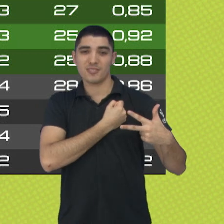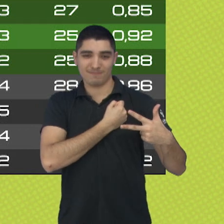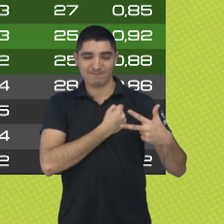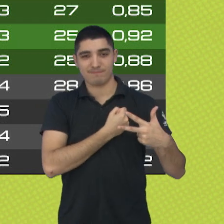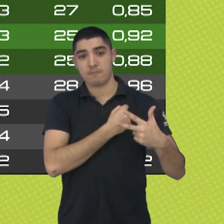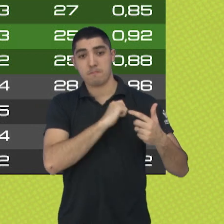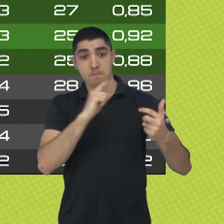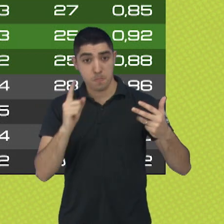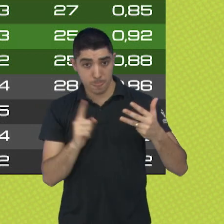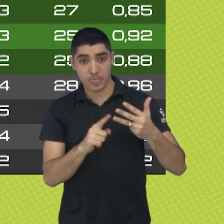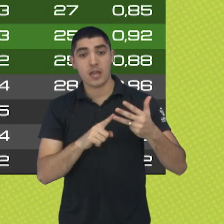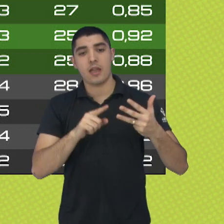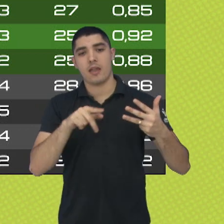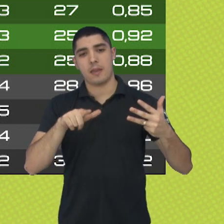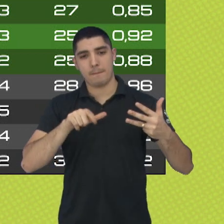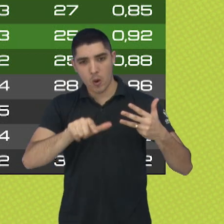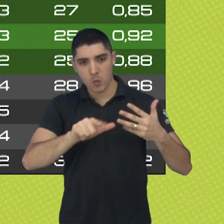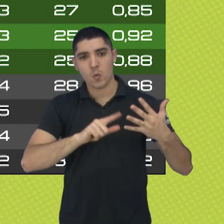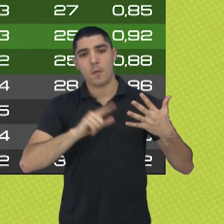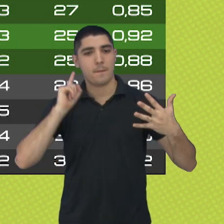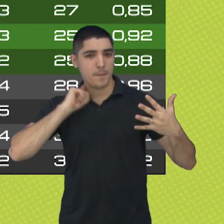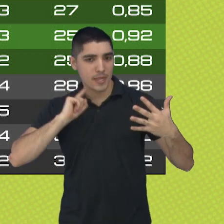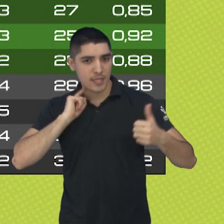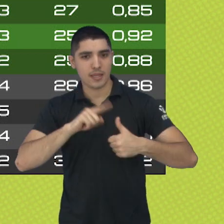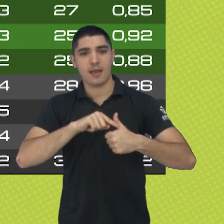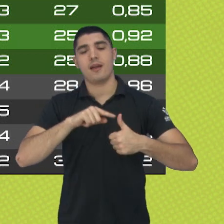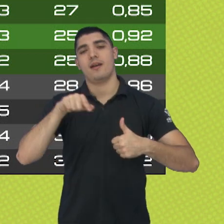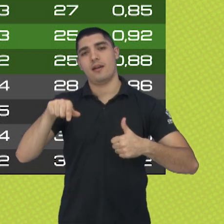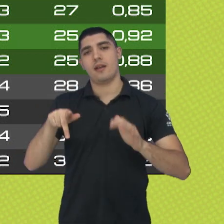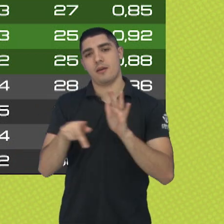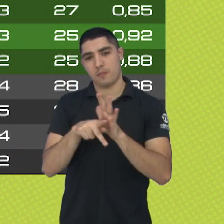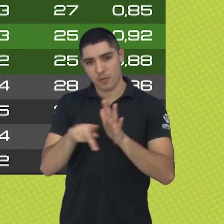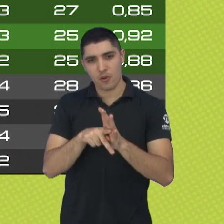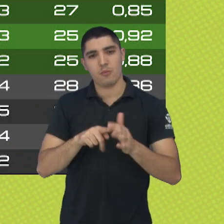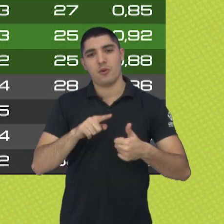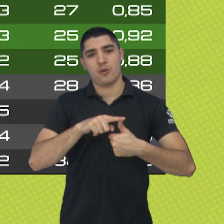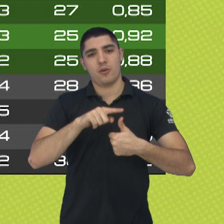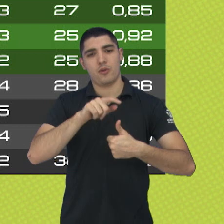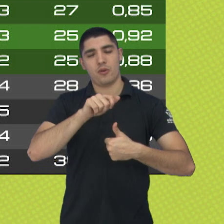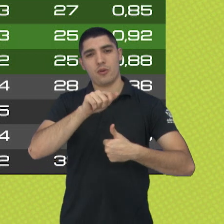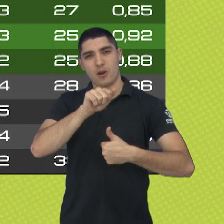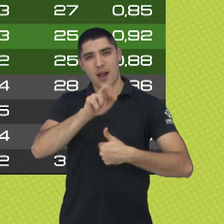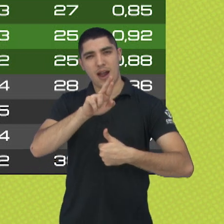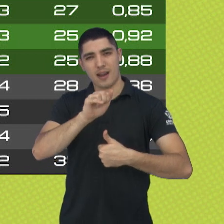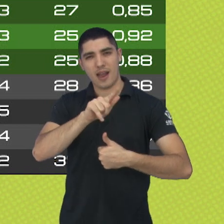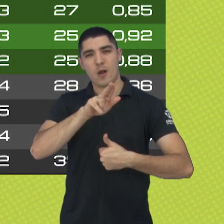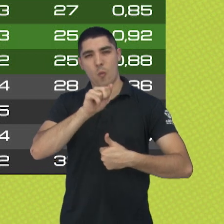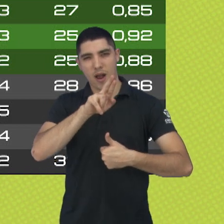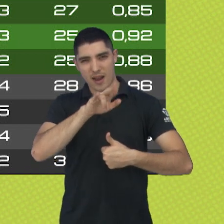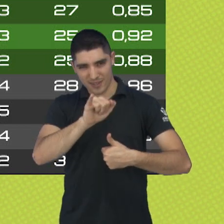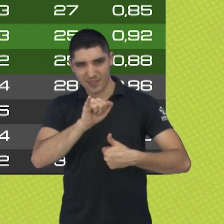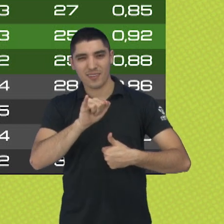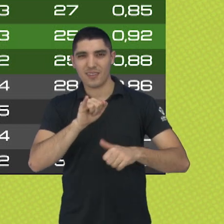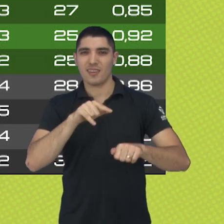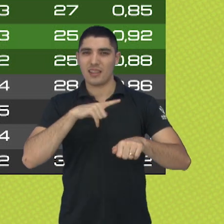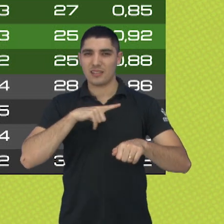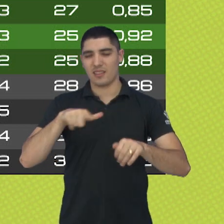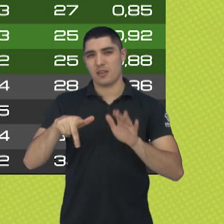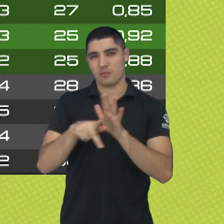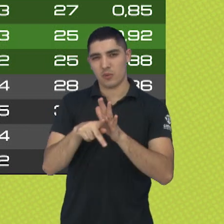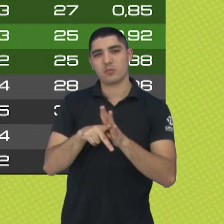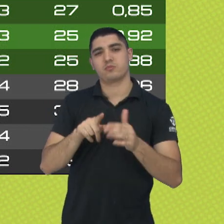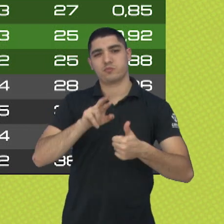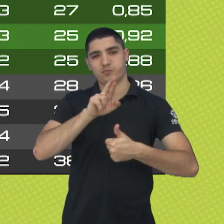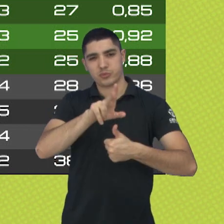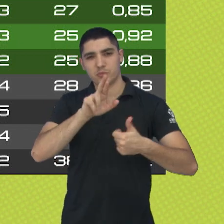segundo colocado. Depois, SESI, Bauru, Minas, Araguari, Joinville e Suzano seriam os 8 classificados à fase de playoffs. Lembrando que o próximo adversário do